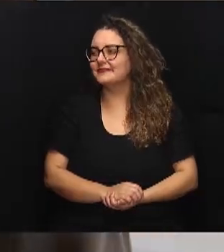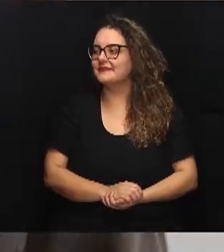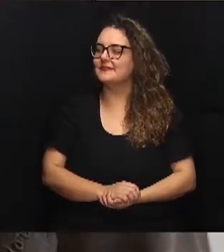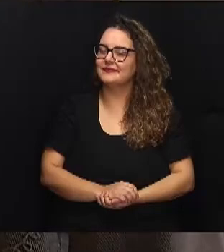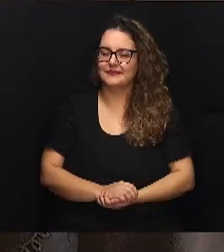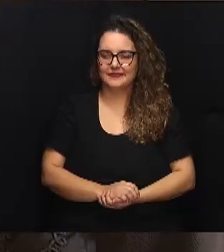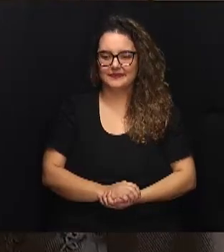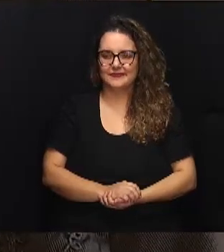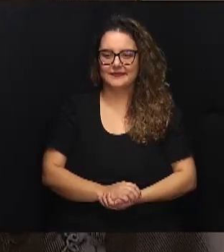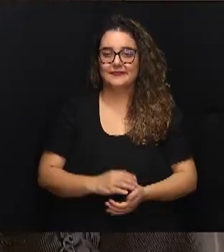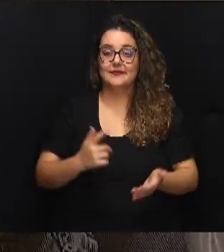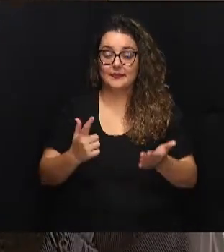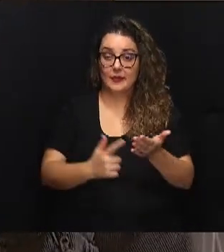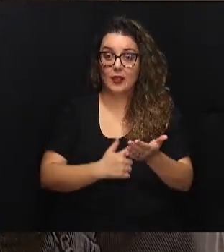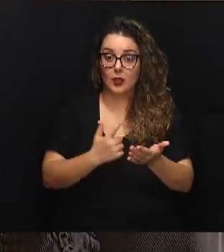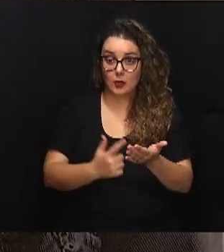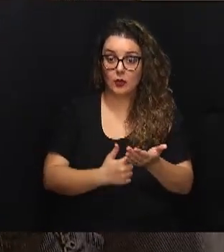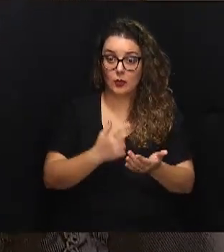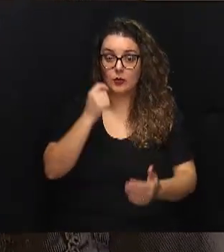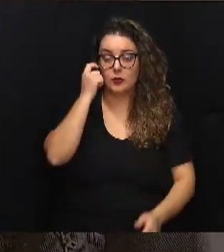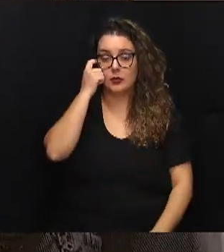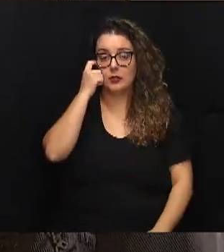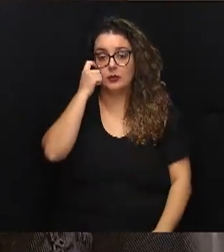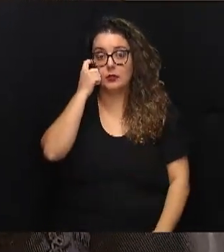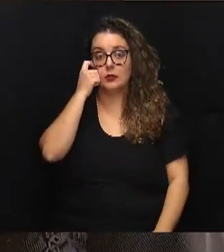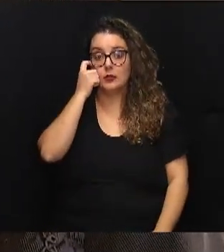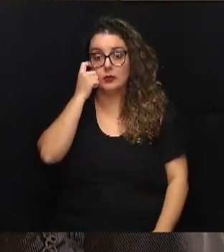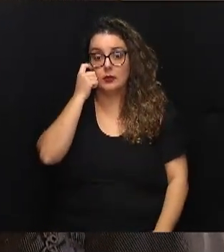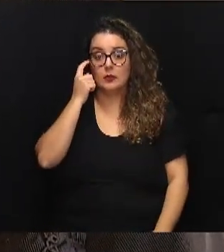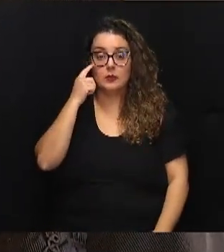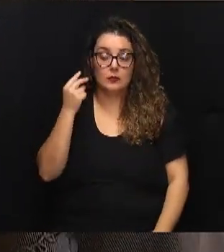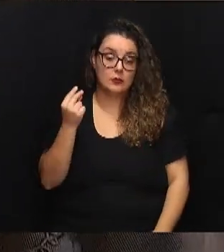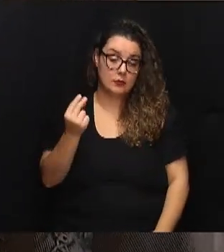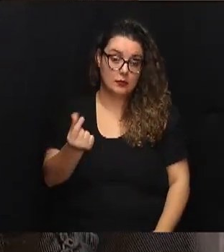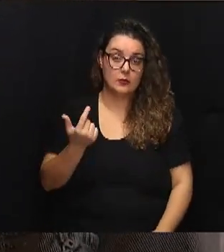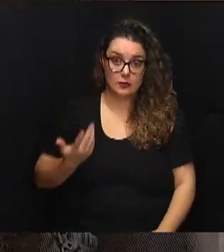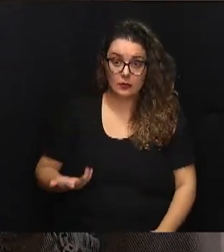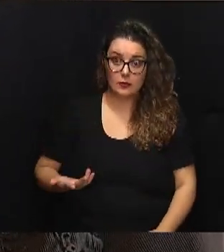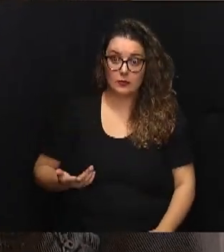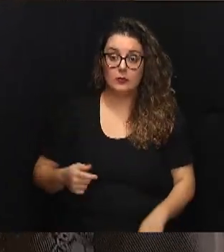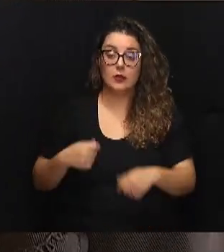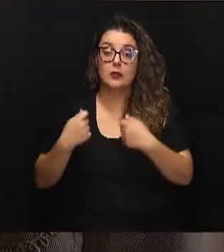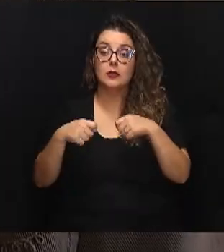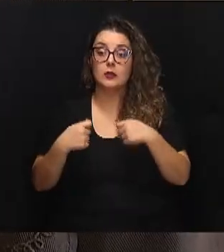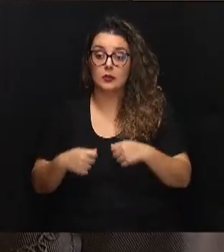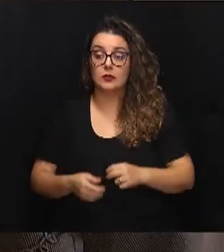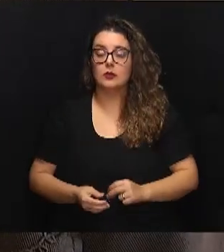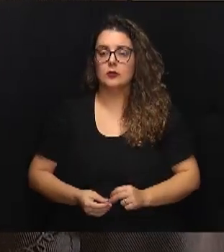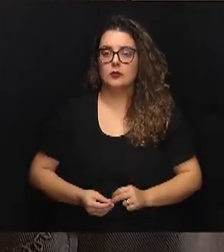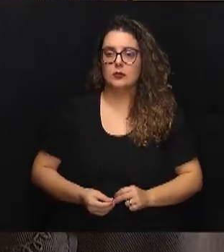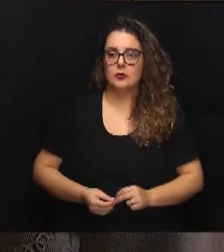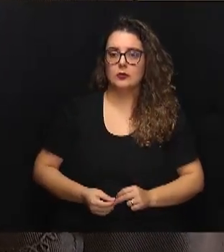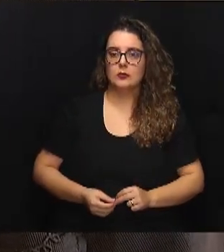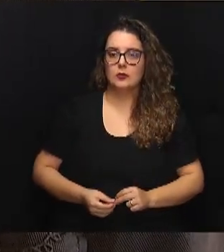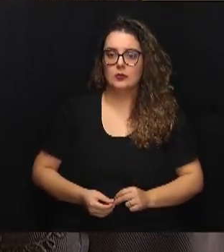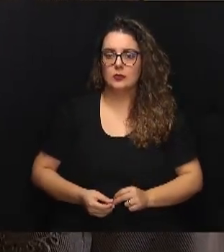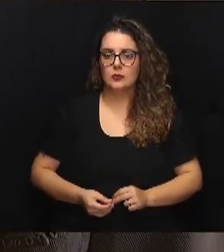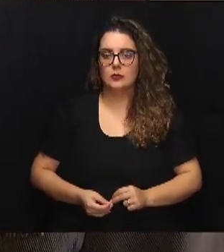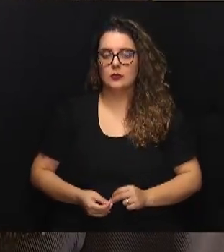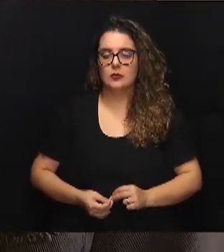O livro ele surgiu da necessidade